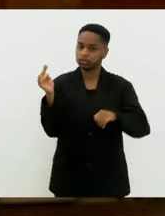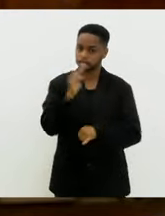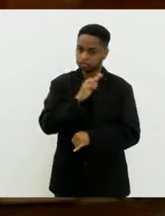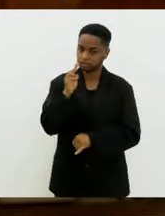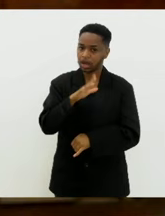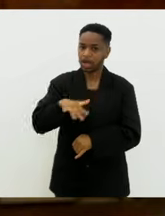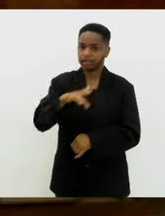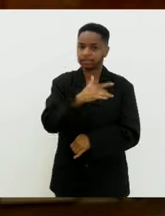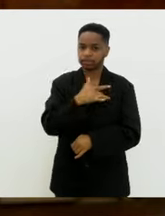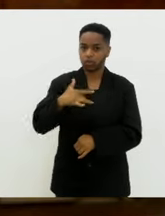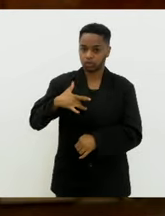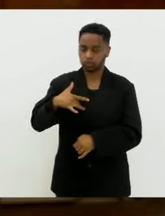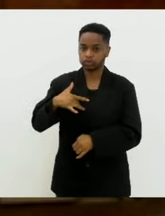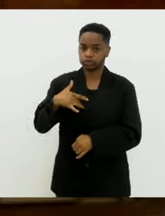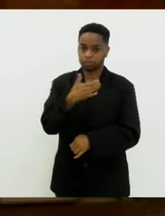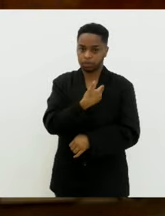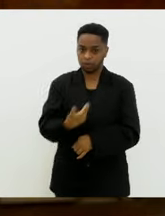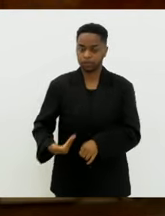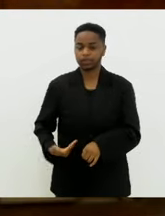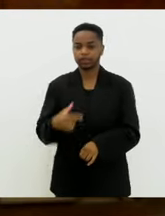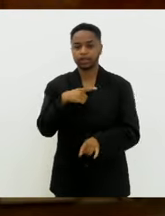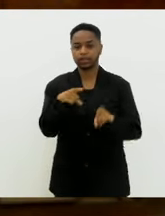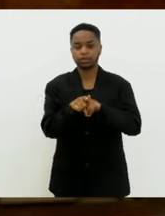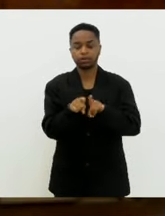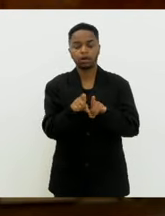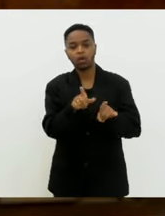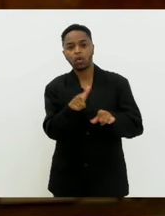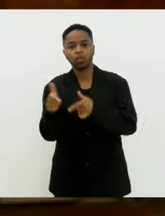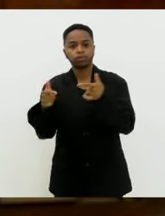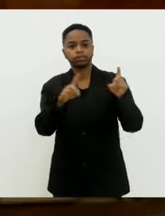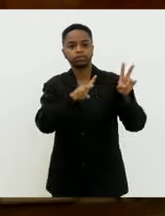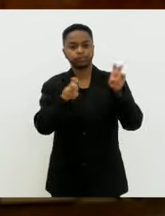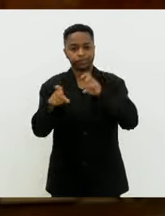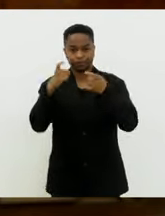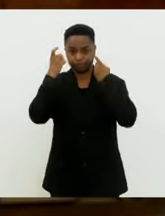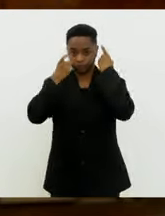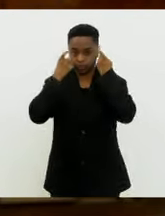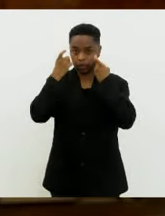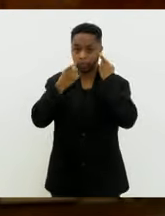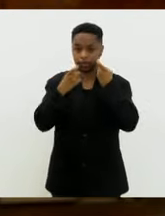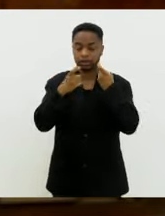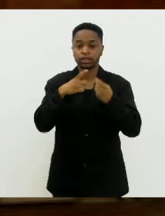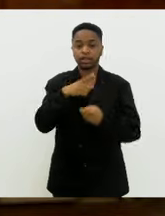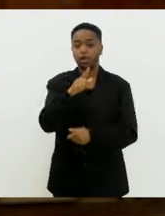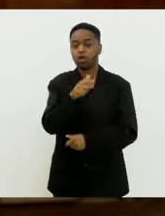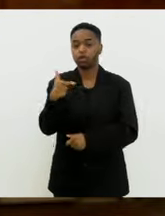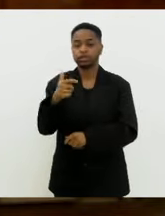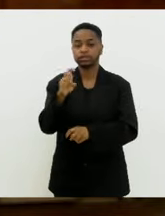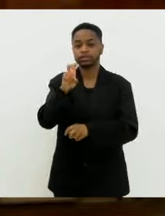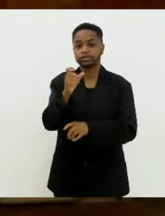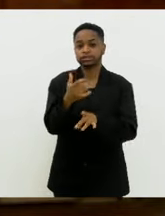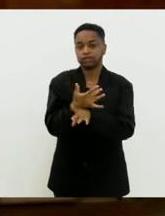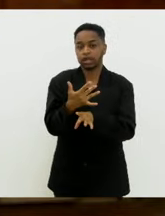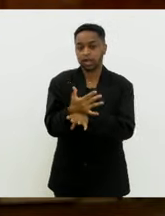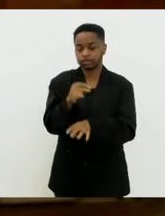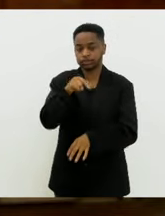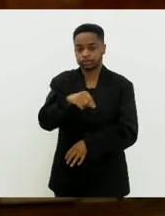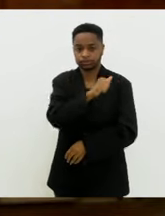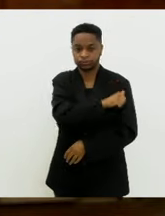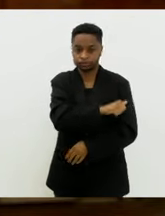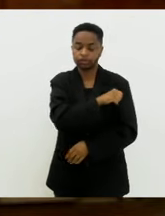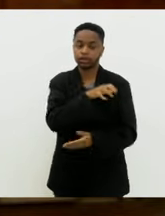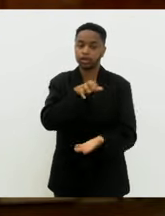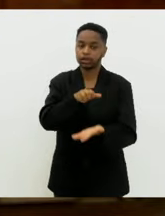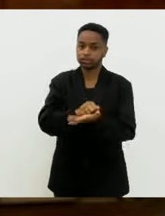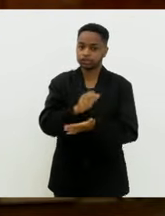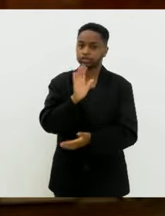saúde pública, tem outras situações muito preocupantes. 5 outros municípios do estado já